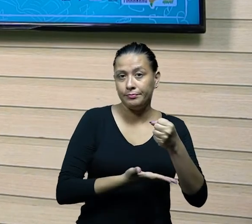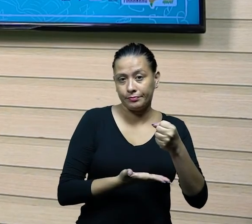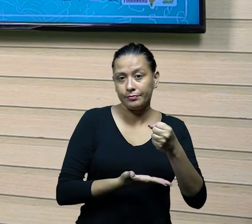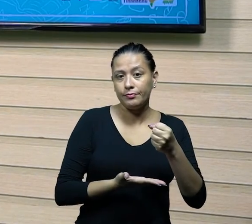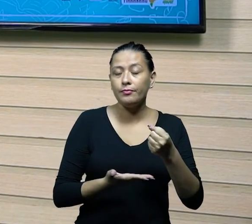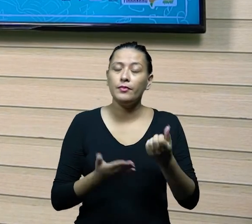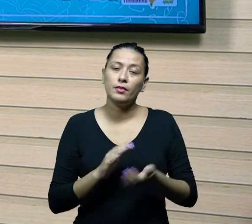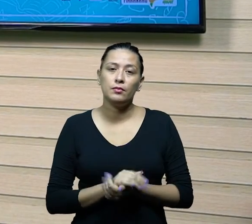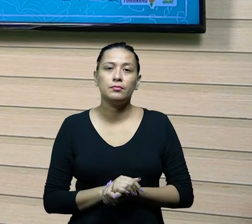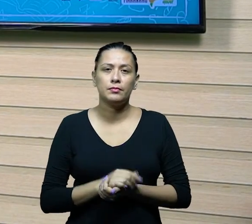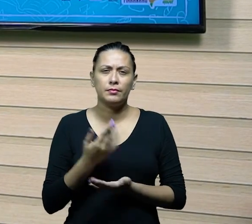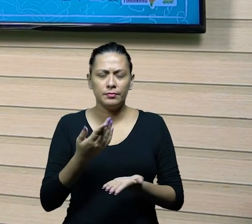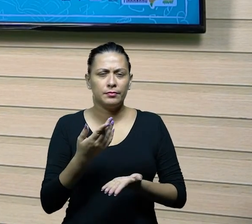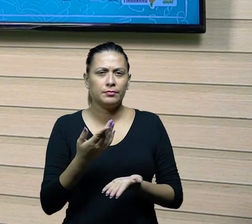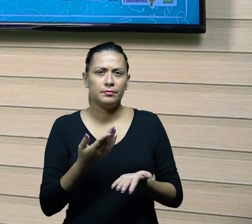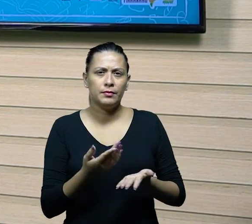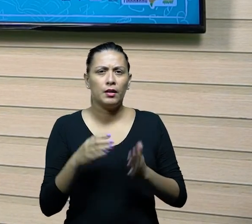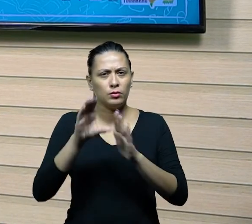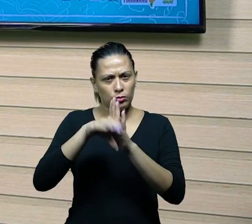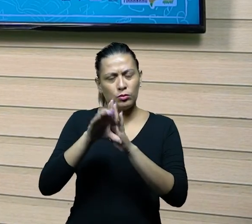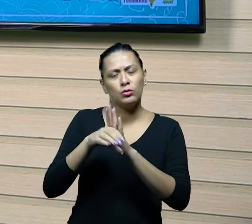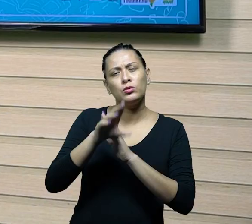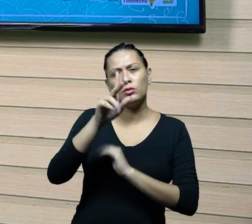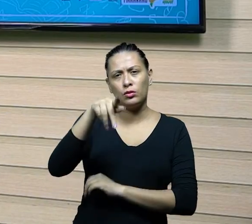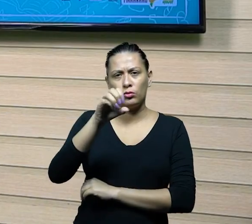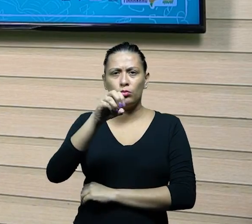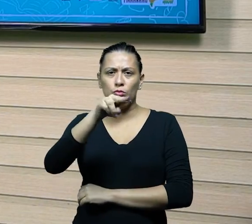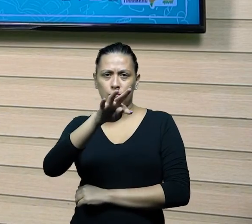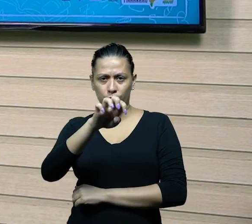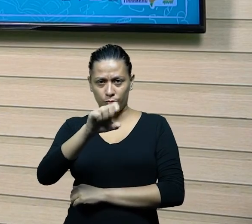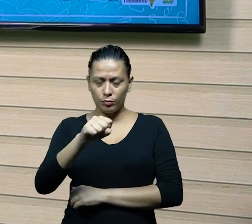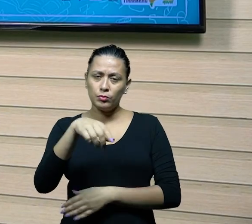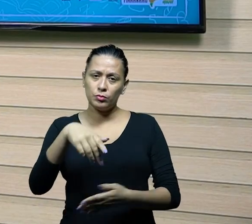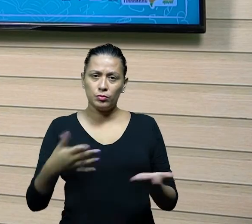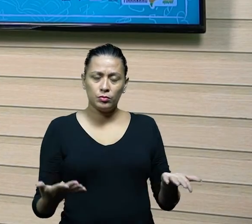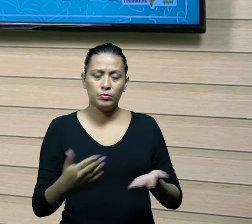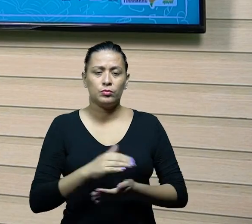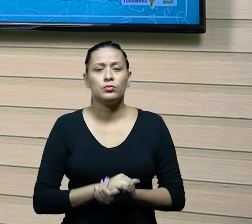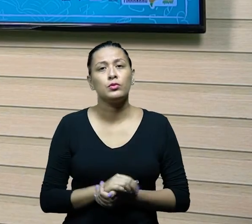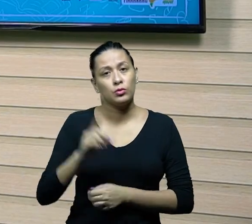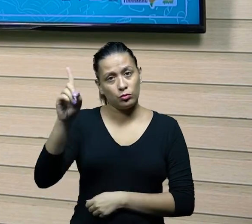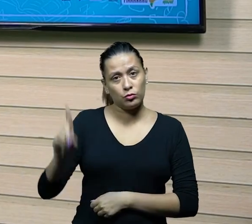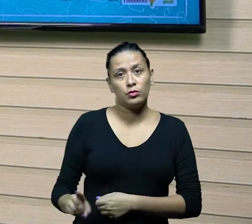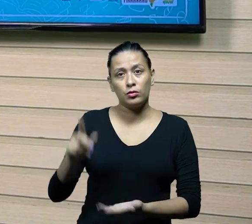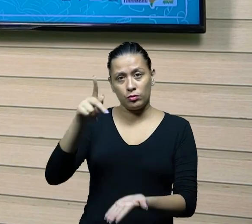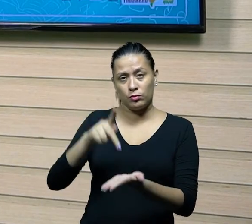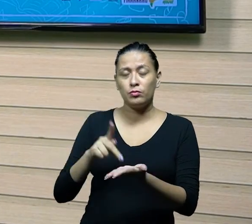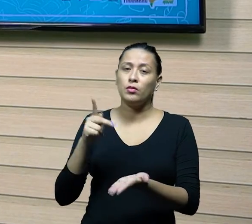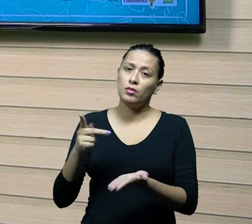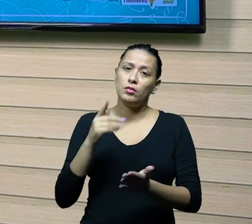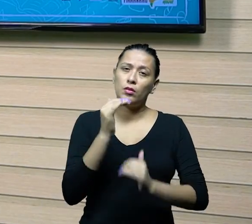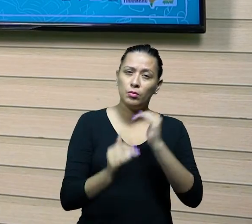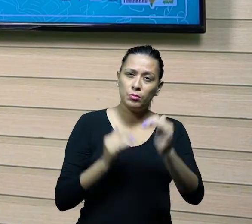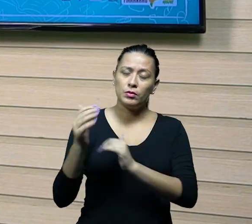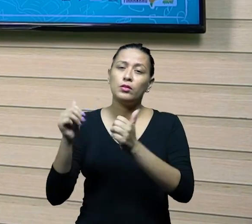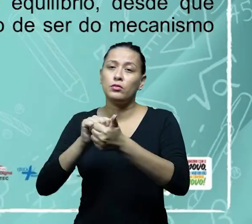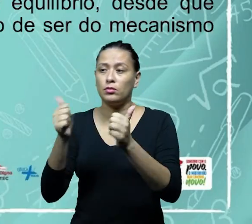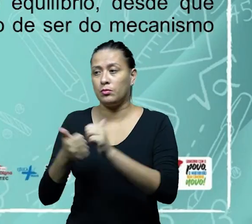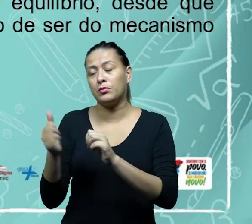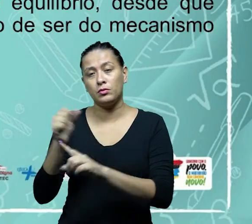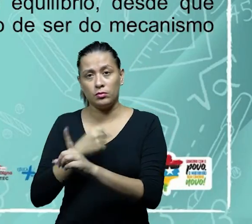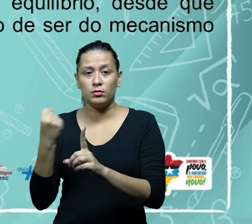Pontes de Miranda né desse conceito a respeito do direito dizendo que de fato um direito é um processo de adaptação social